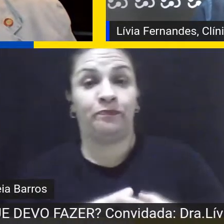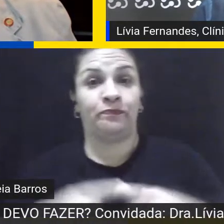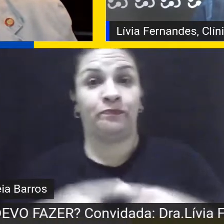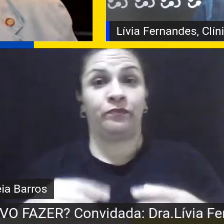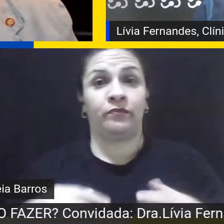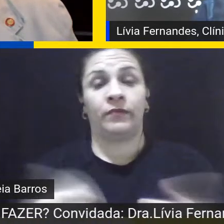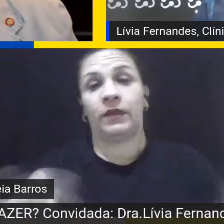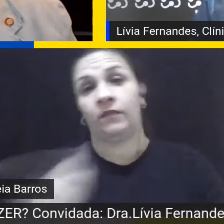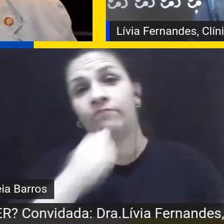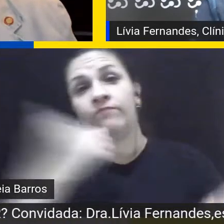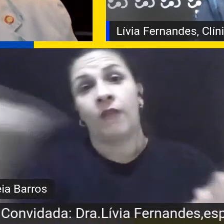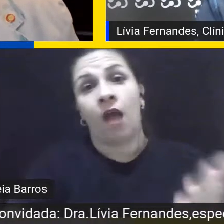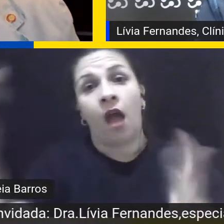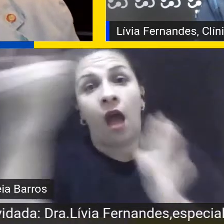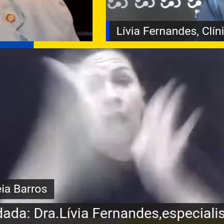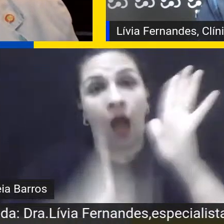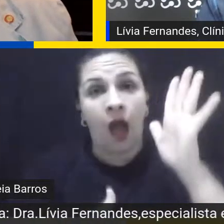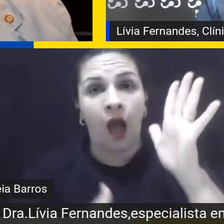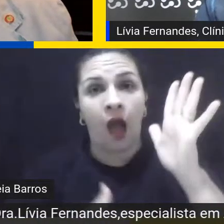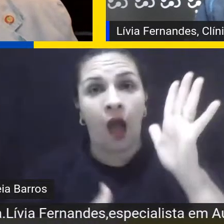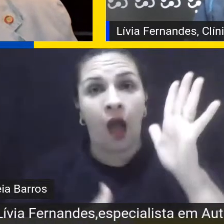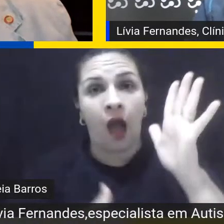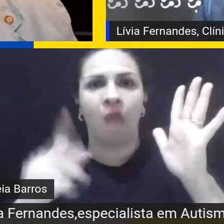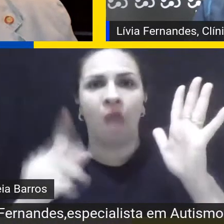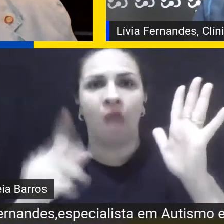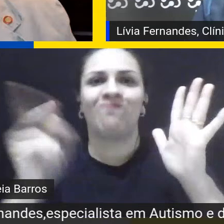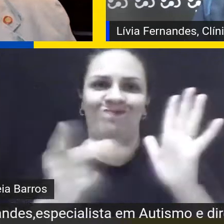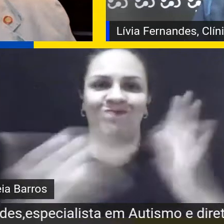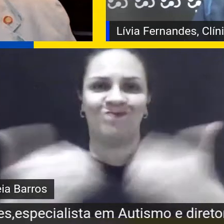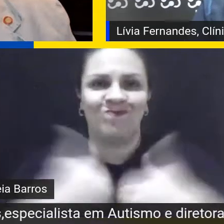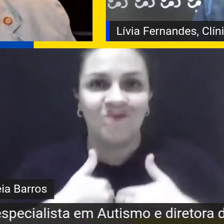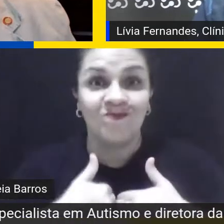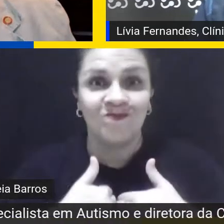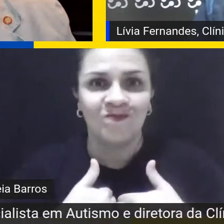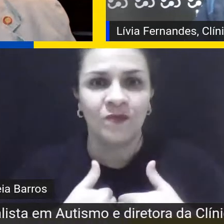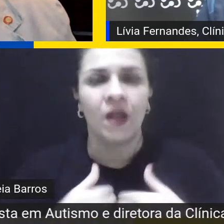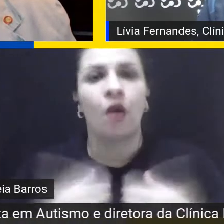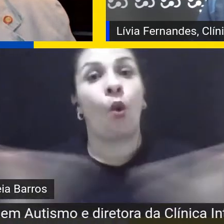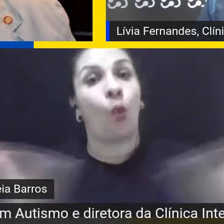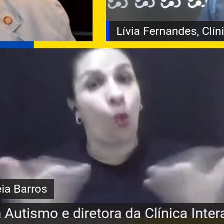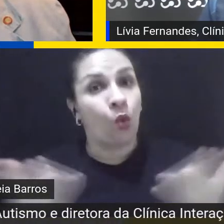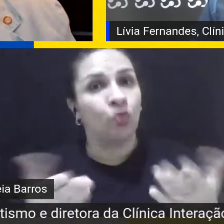o filho é autista. Hoje nós vamos falar sobre as terapias,